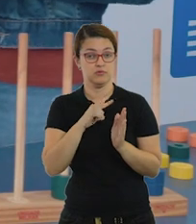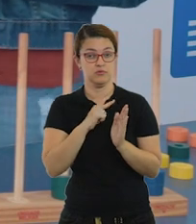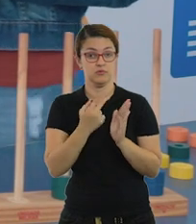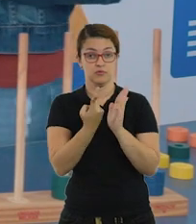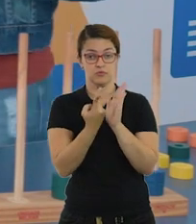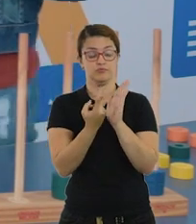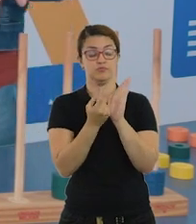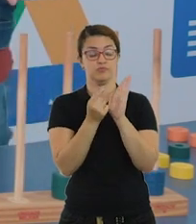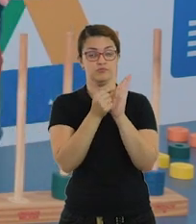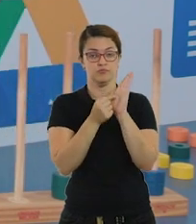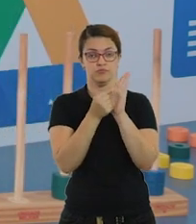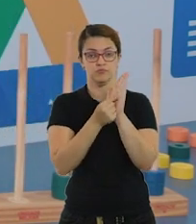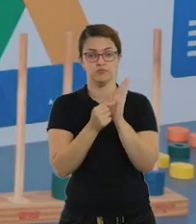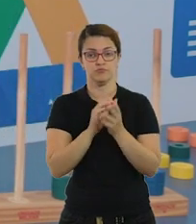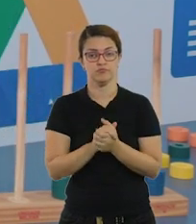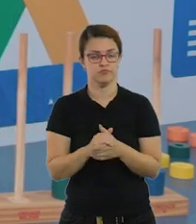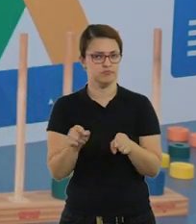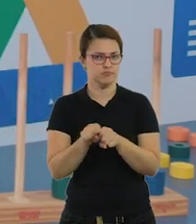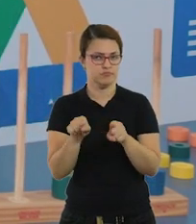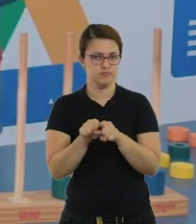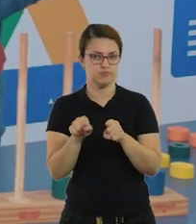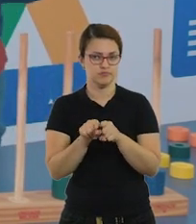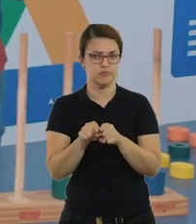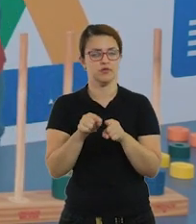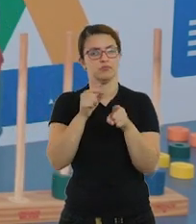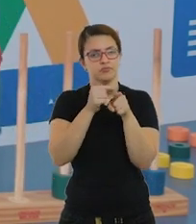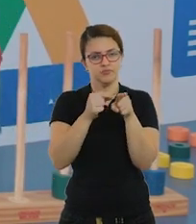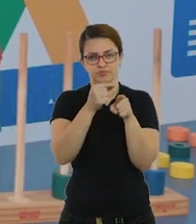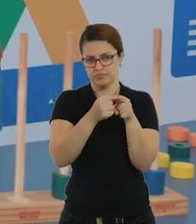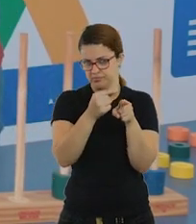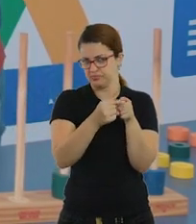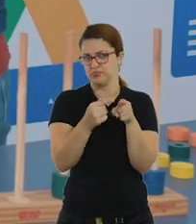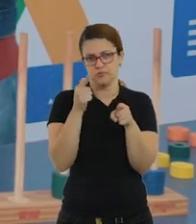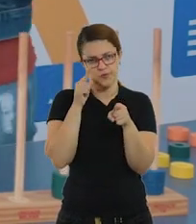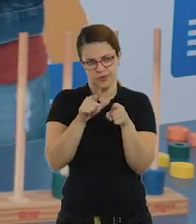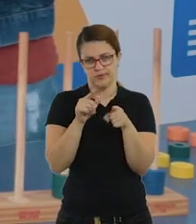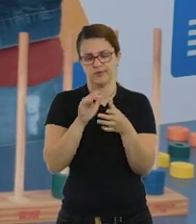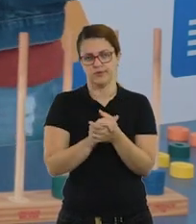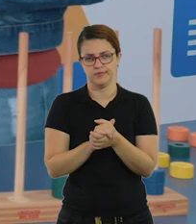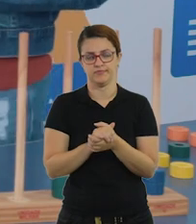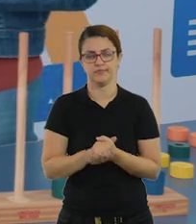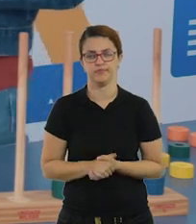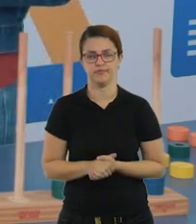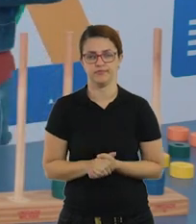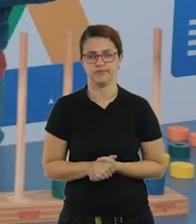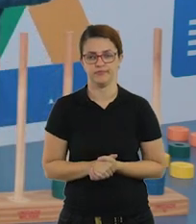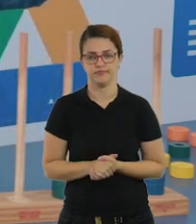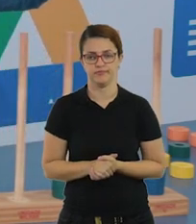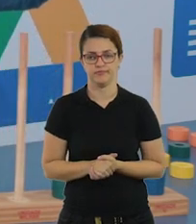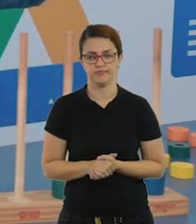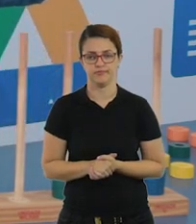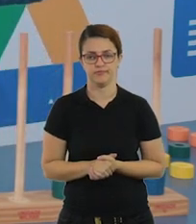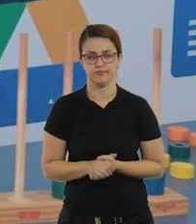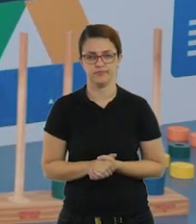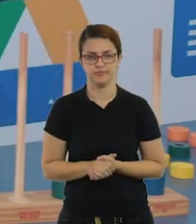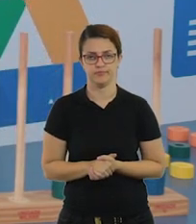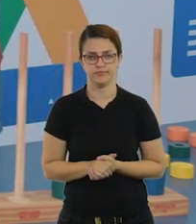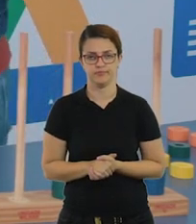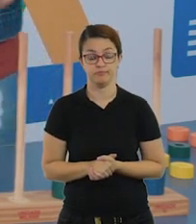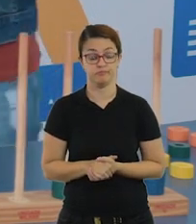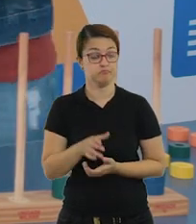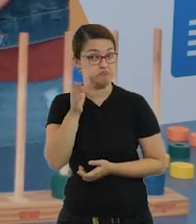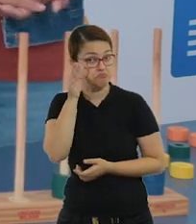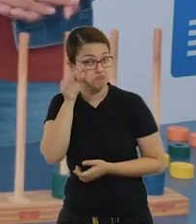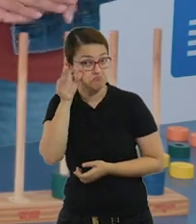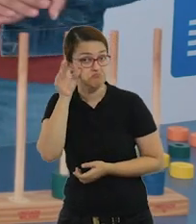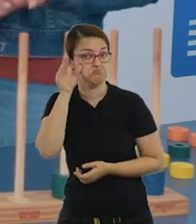sílabas, ok? A próxima atividade também é sobre sílabas, tá? A partir dessa explicação, vocês conseguem realizar ela. E aí,